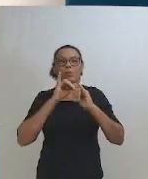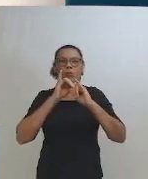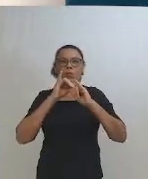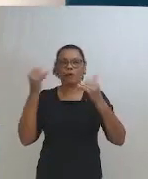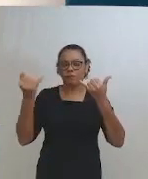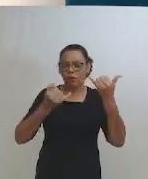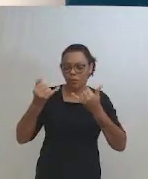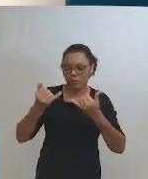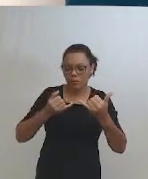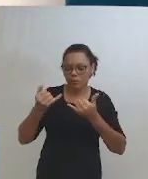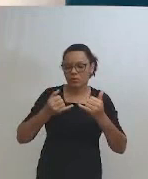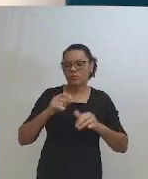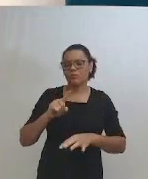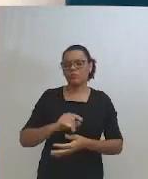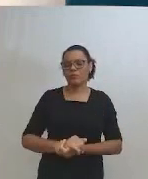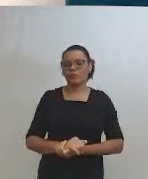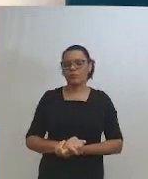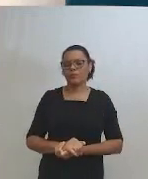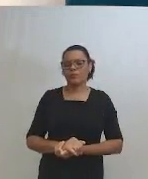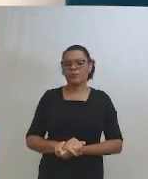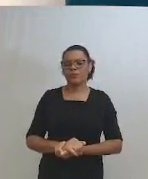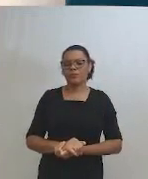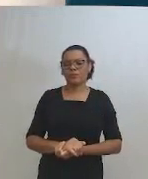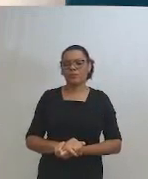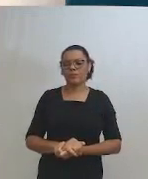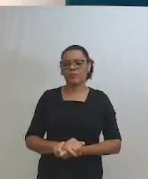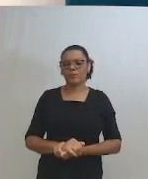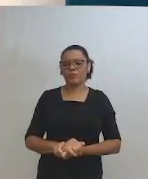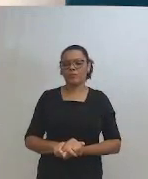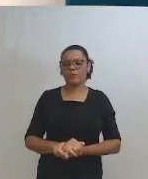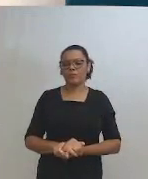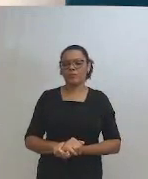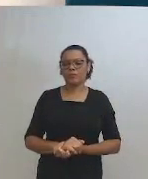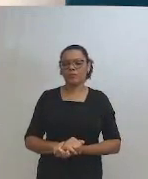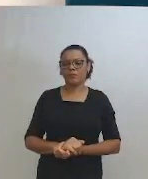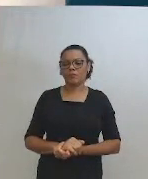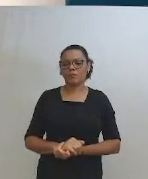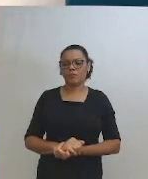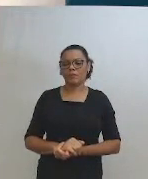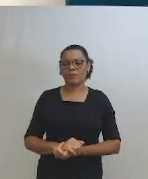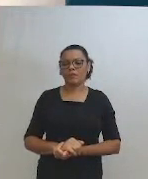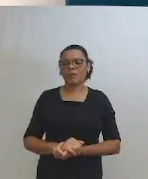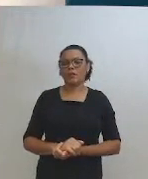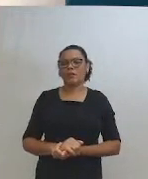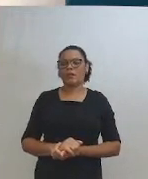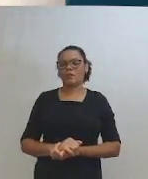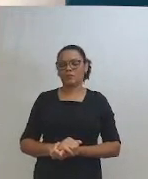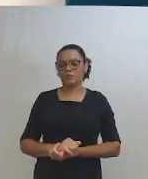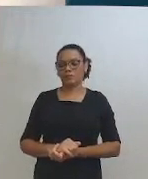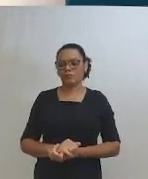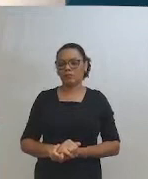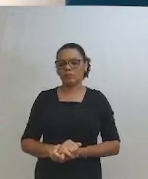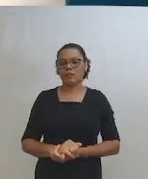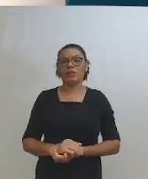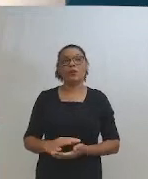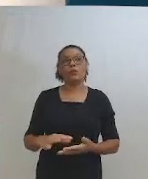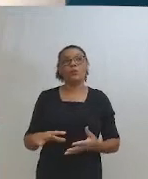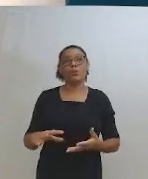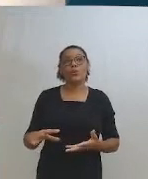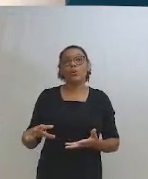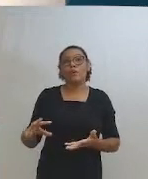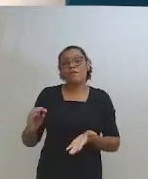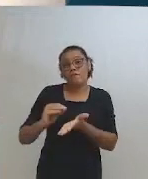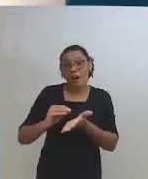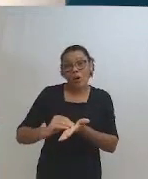causa uma resignação enorme. Nem todos os réus estão presos na unidade de Corotá. Além disso,